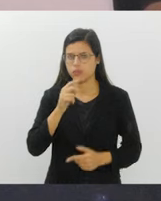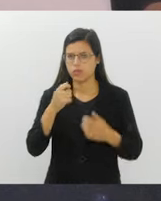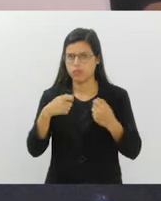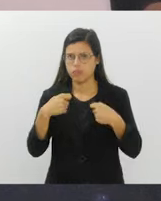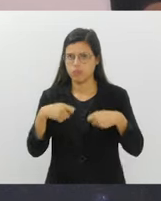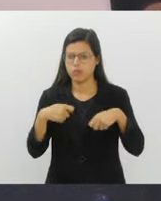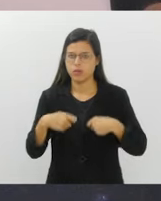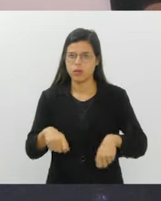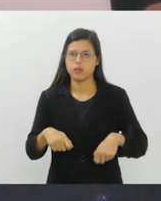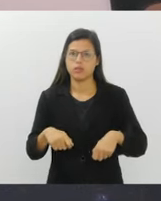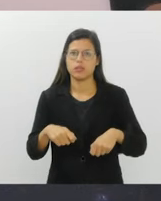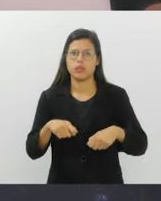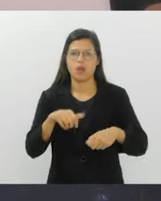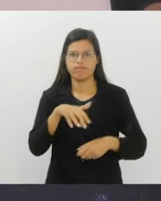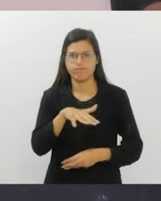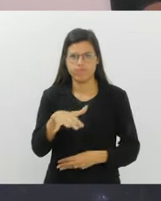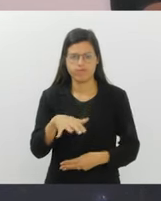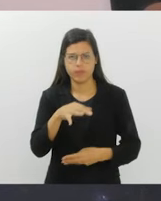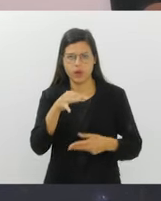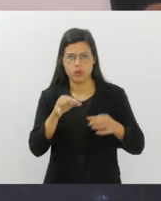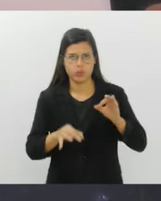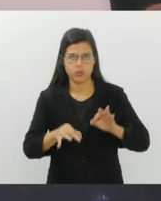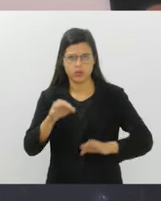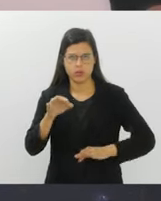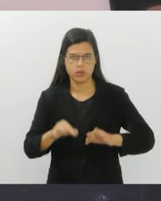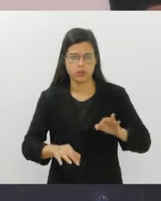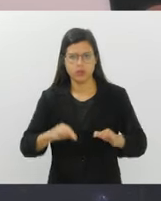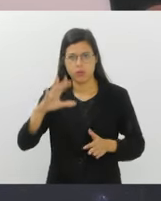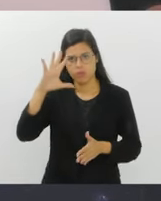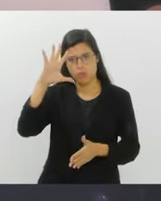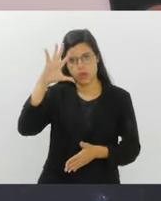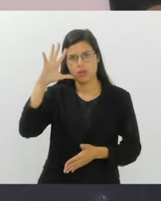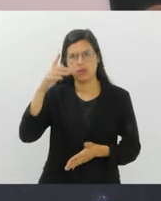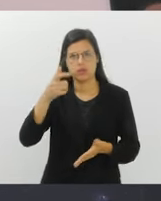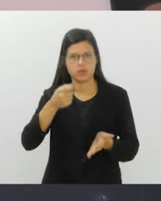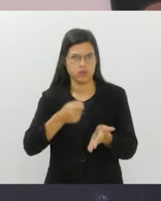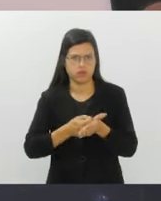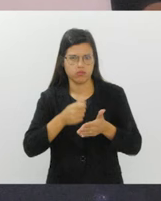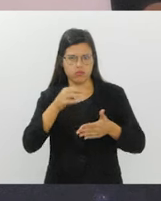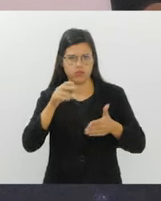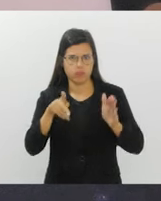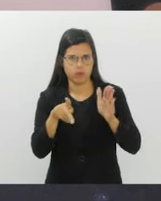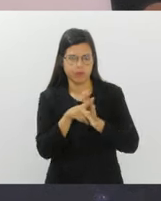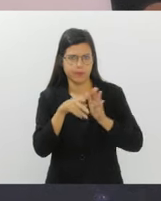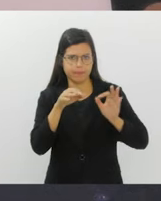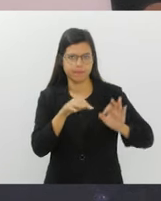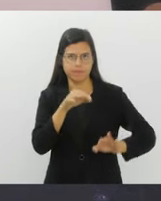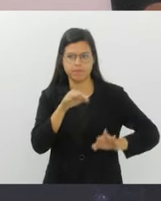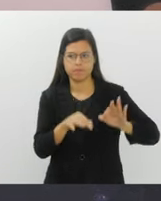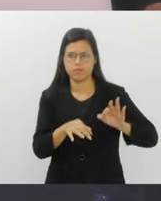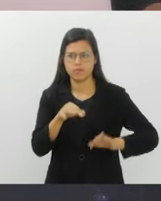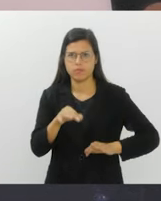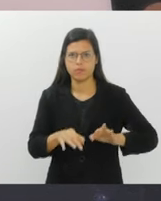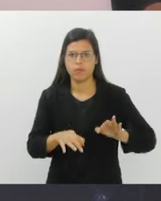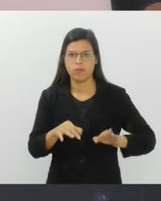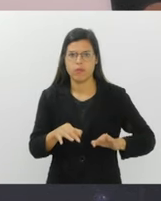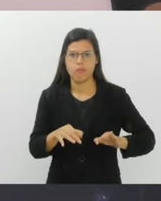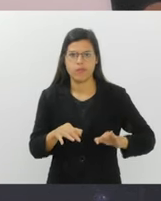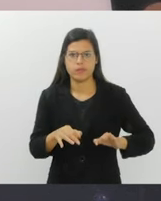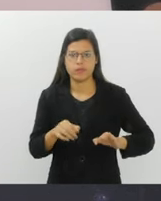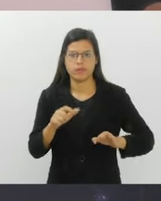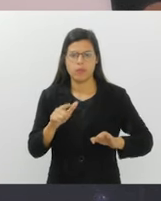arquitetura jurídica, porque precisa de uma decisão judicial, que seria ou da encampação,